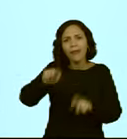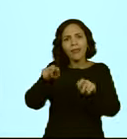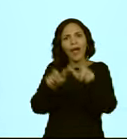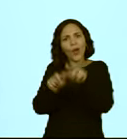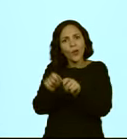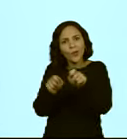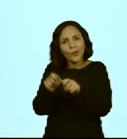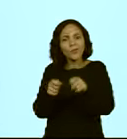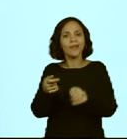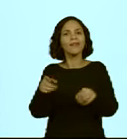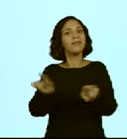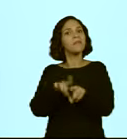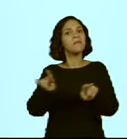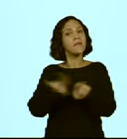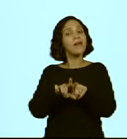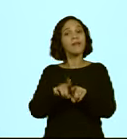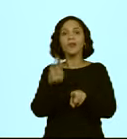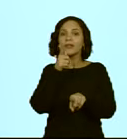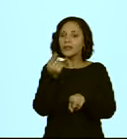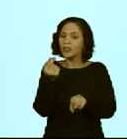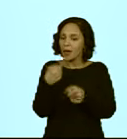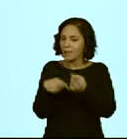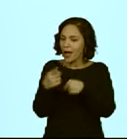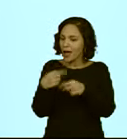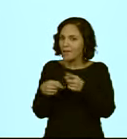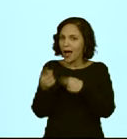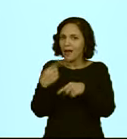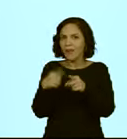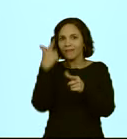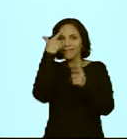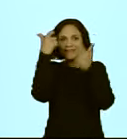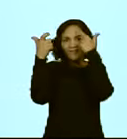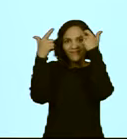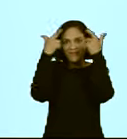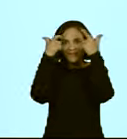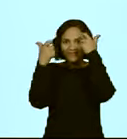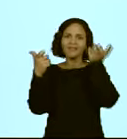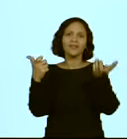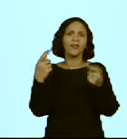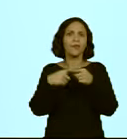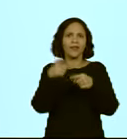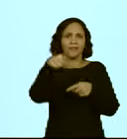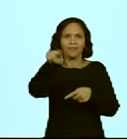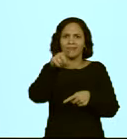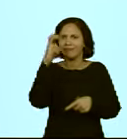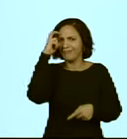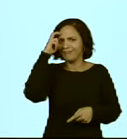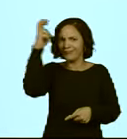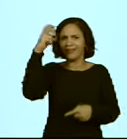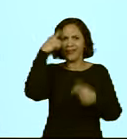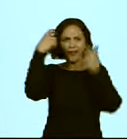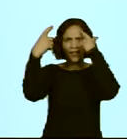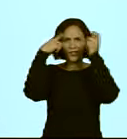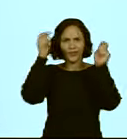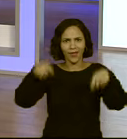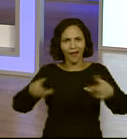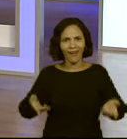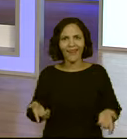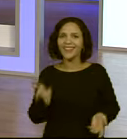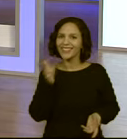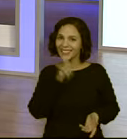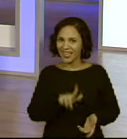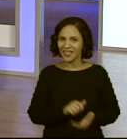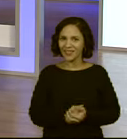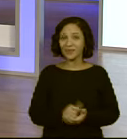pouco e ainda fazer um dinheirinho né com a sua criatividade que a gente sabe que todos vocês têm vocês vão conseguir